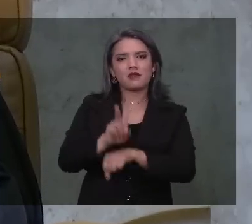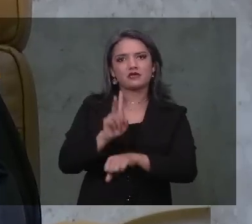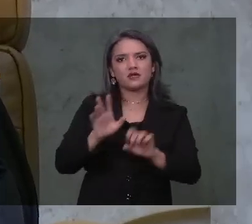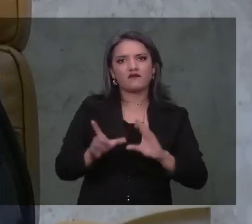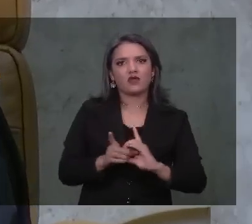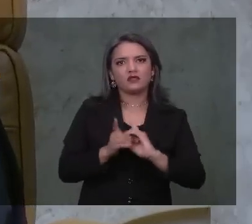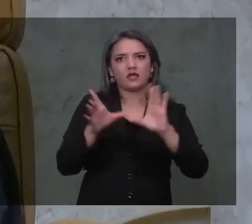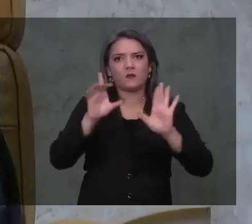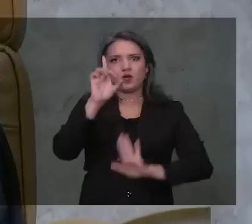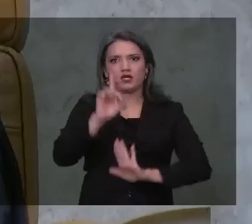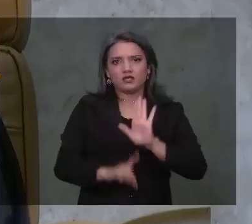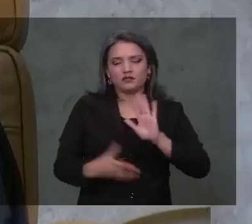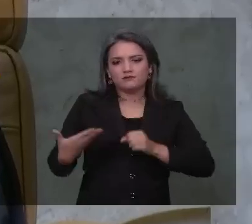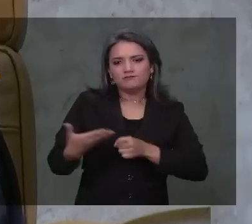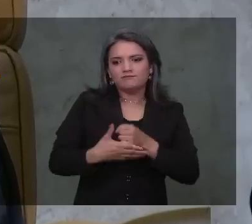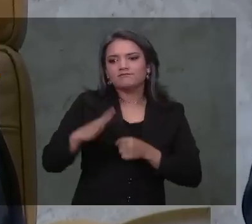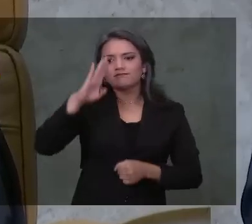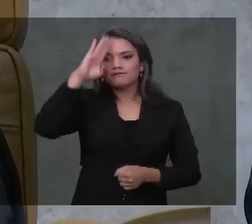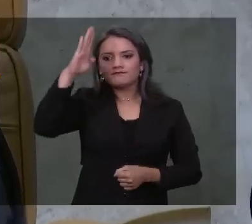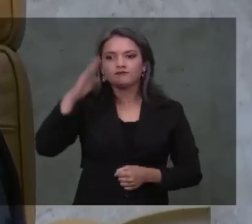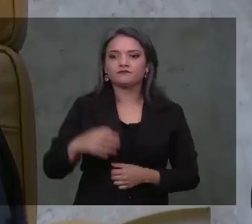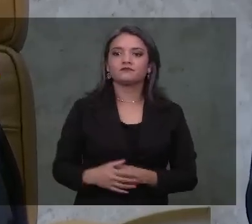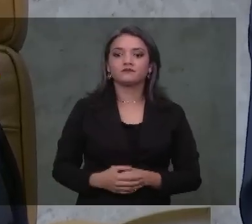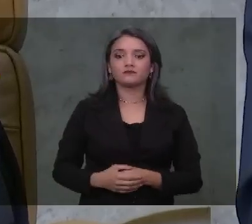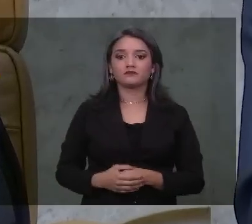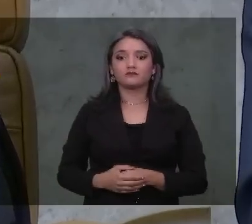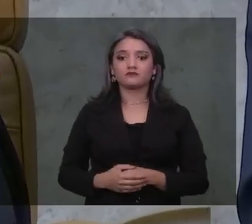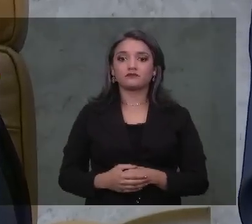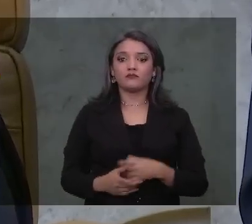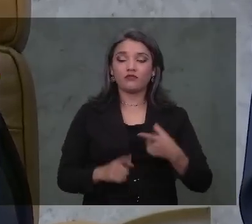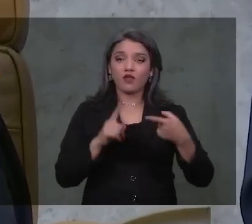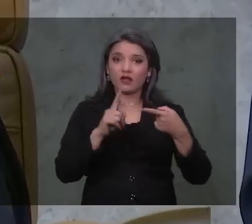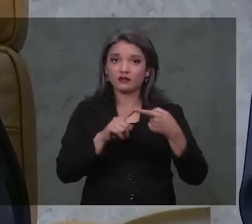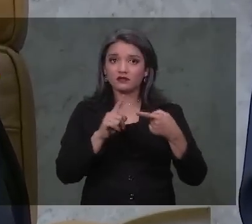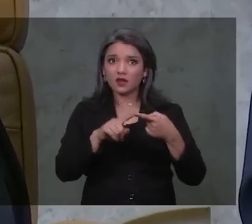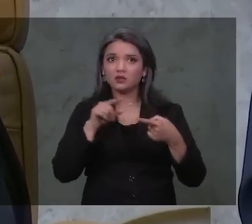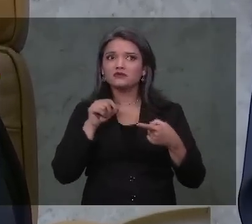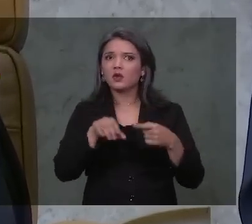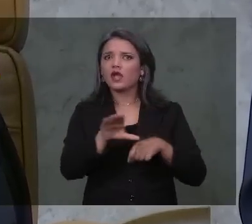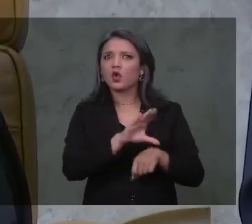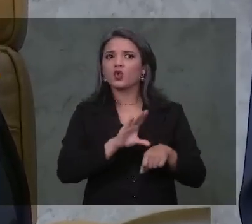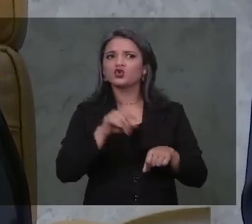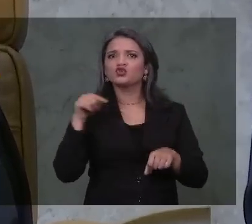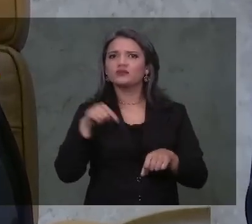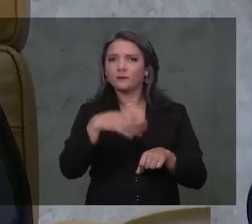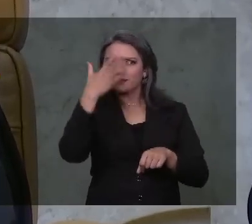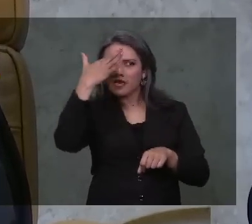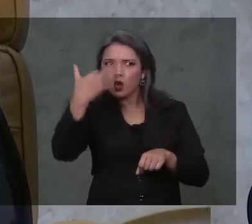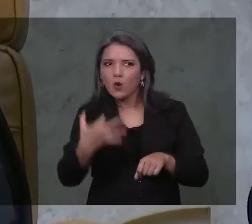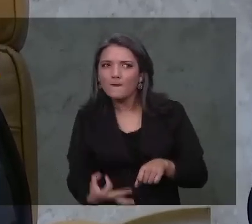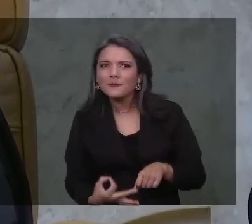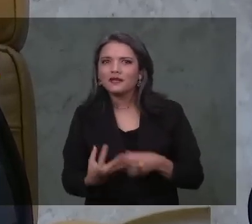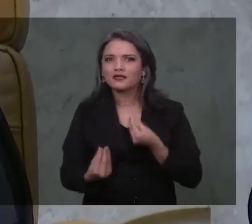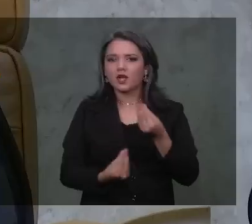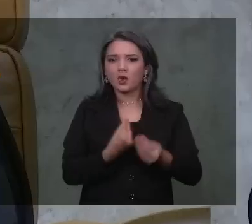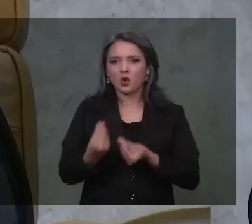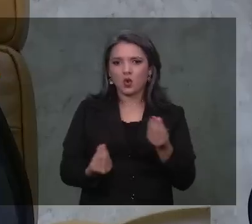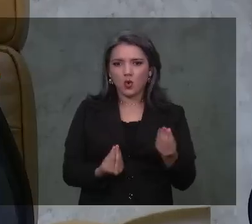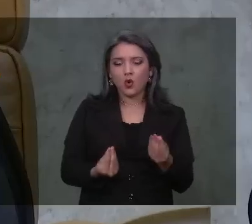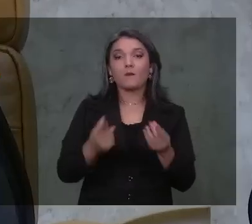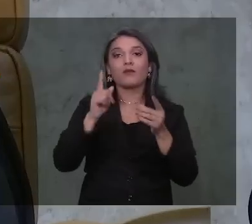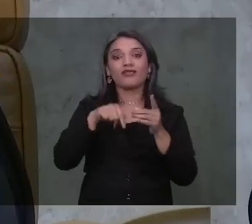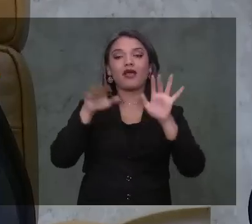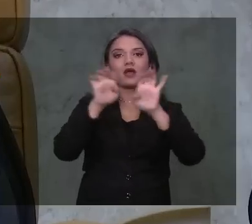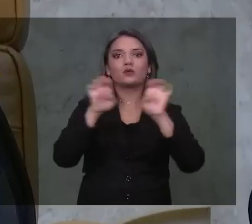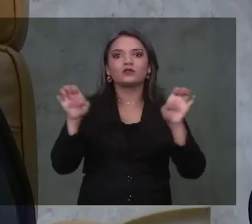fundamentais. Comento cada uma dessas missões, começando pela interpretação da Constituição, que estrutura o Estado,